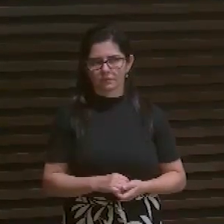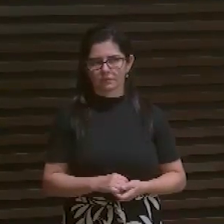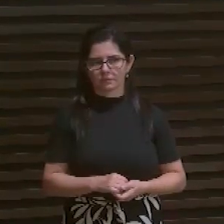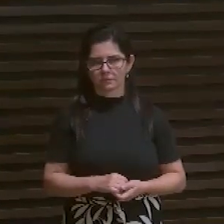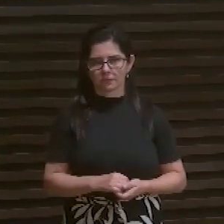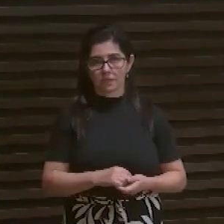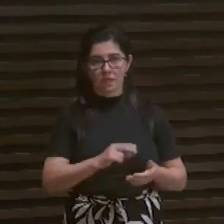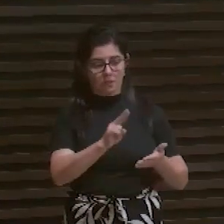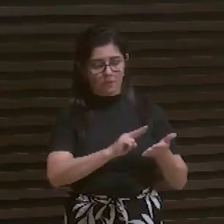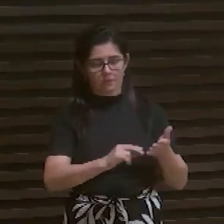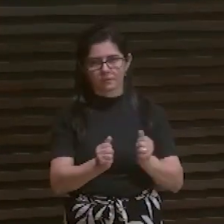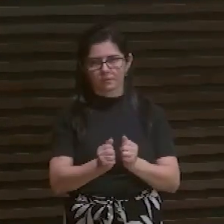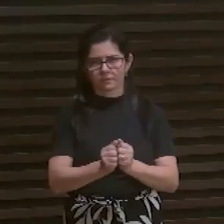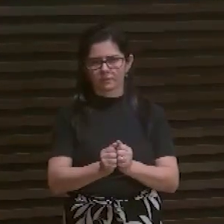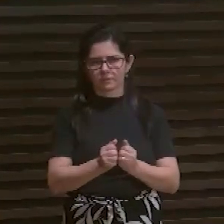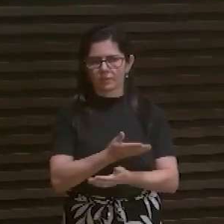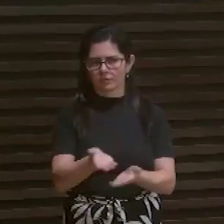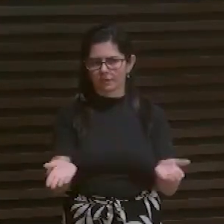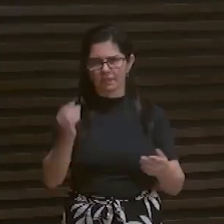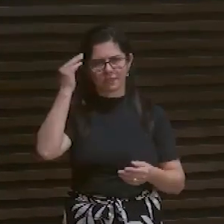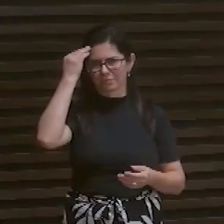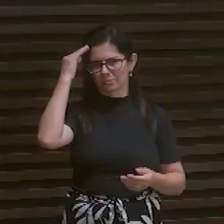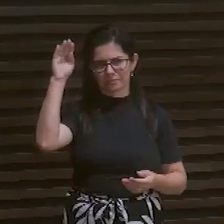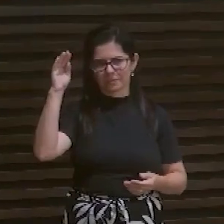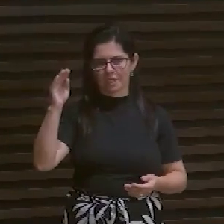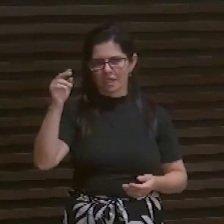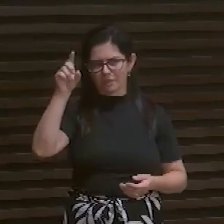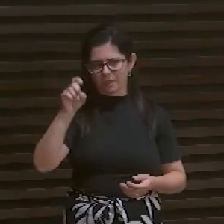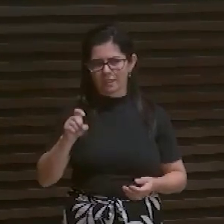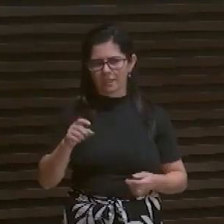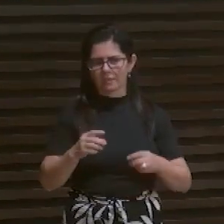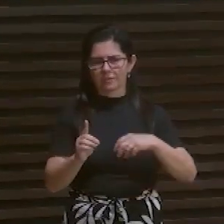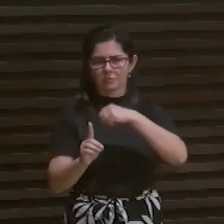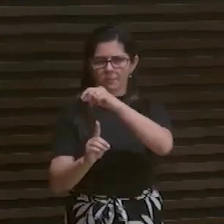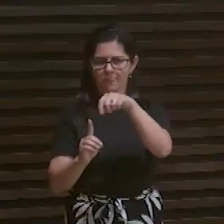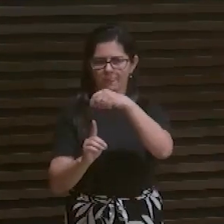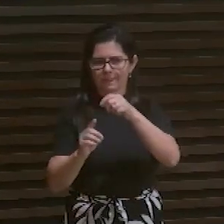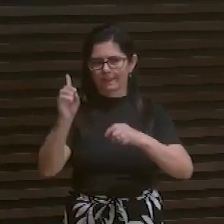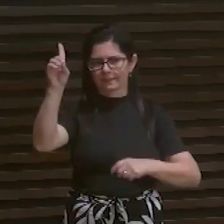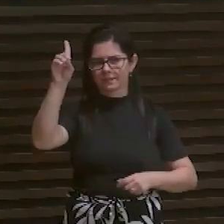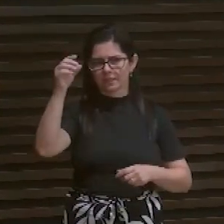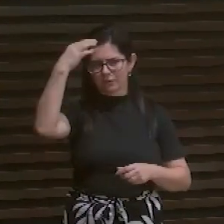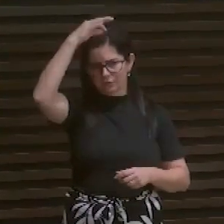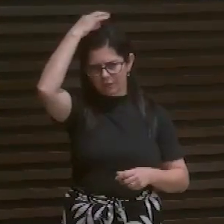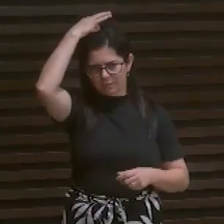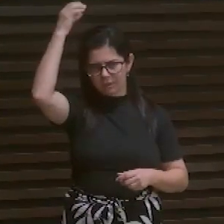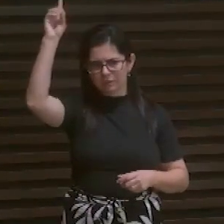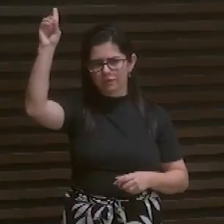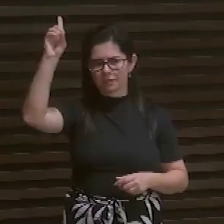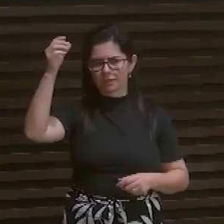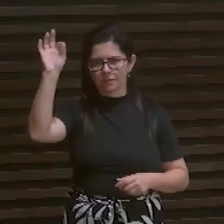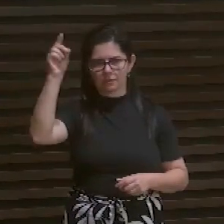Vamos ler junto? Vocês sabem que são santuário de Deus e que o Espírito de Deus habita em